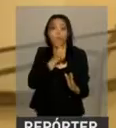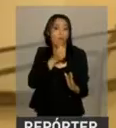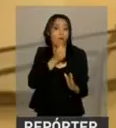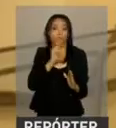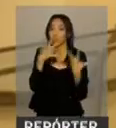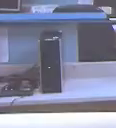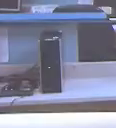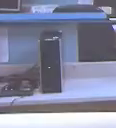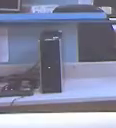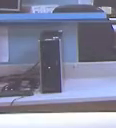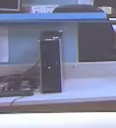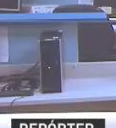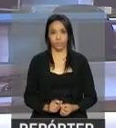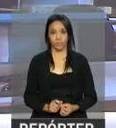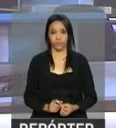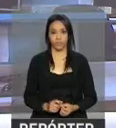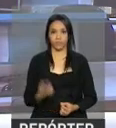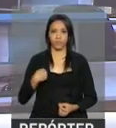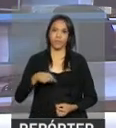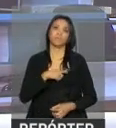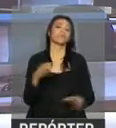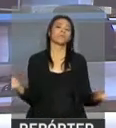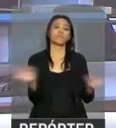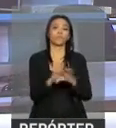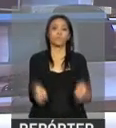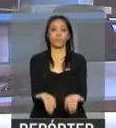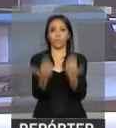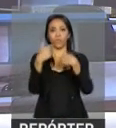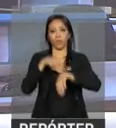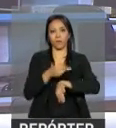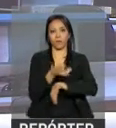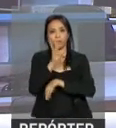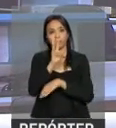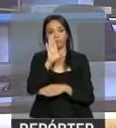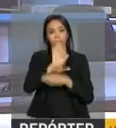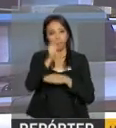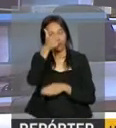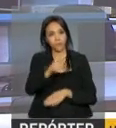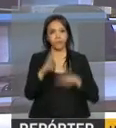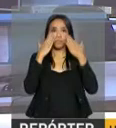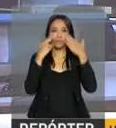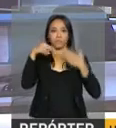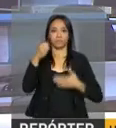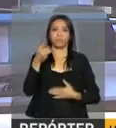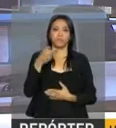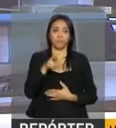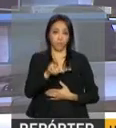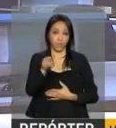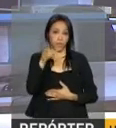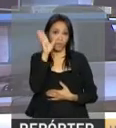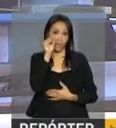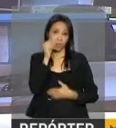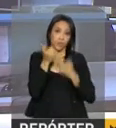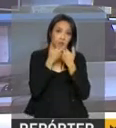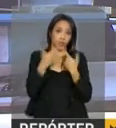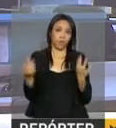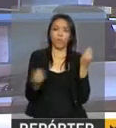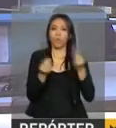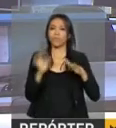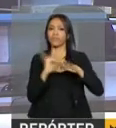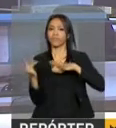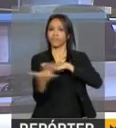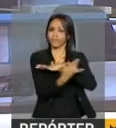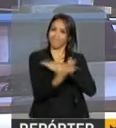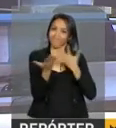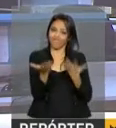primeira etapa. Nós ficamos por aqui. Voltamos às 15h na próxima edição do Repórter NBR. Acompanhe as notícias também pelas nossas